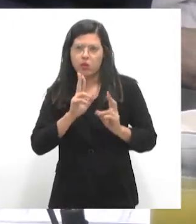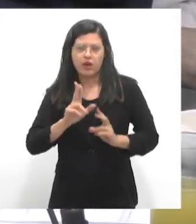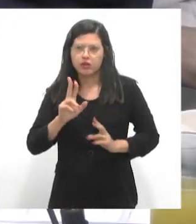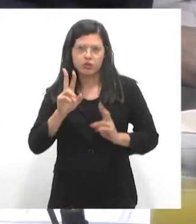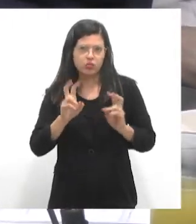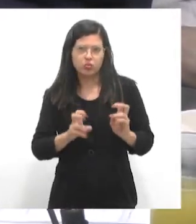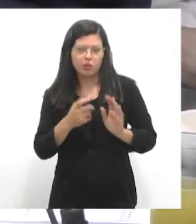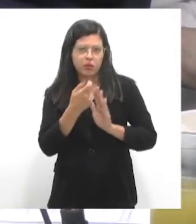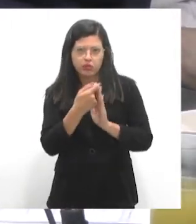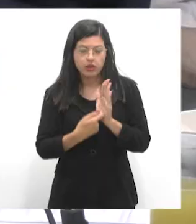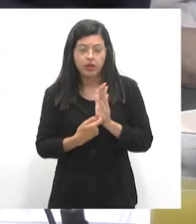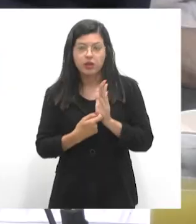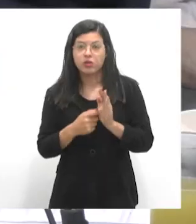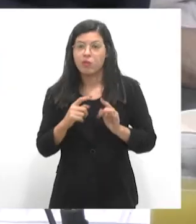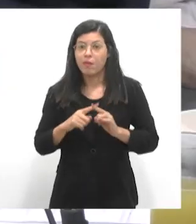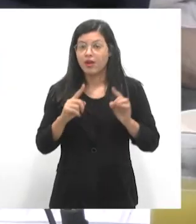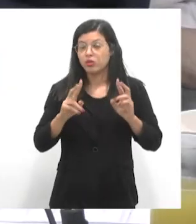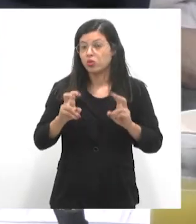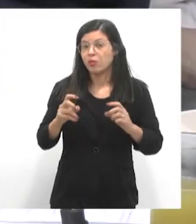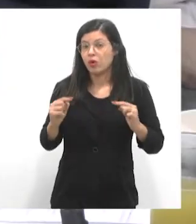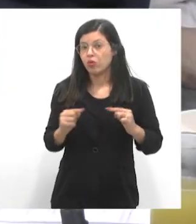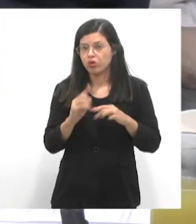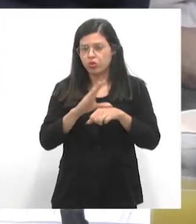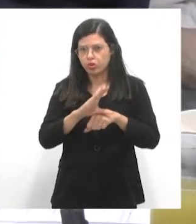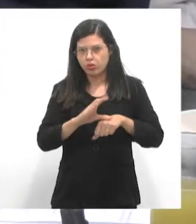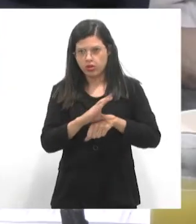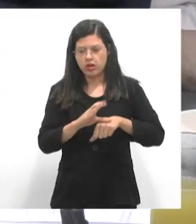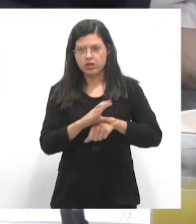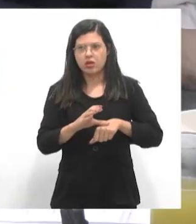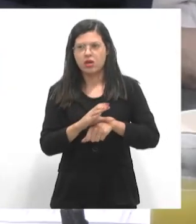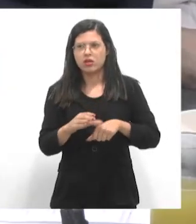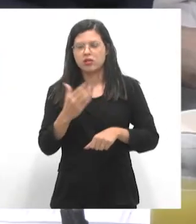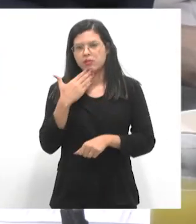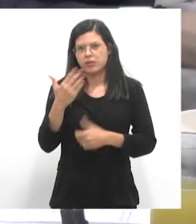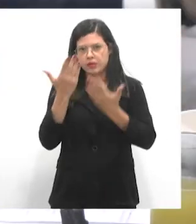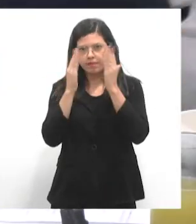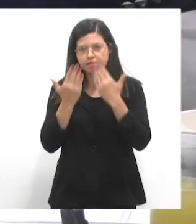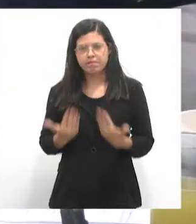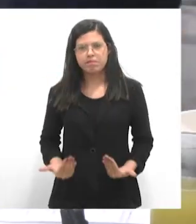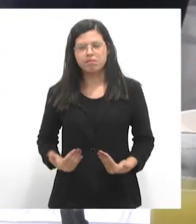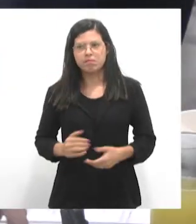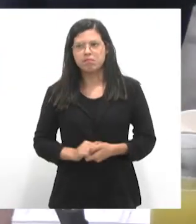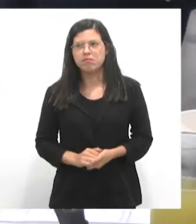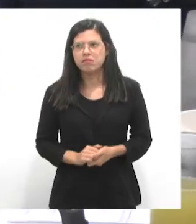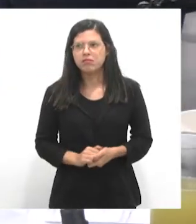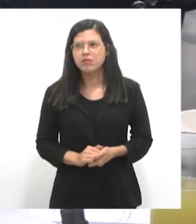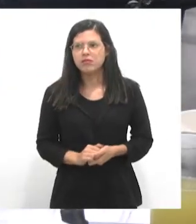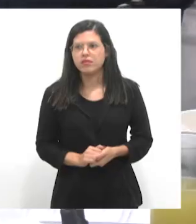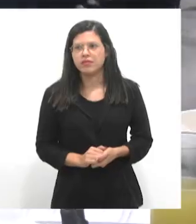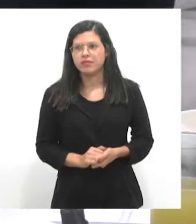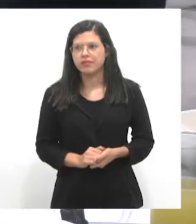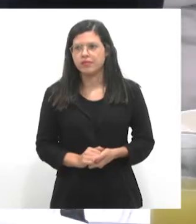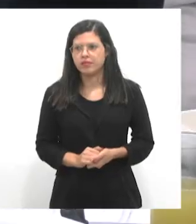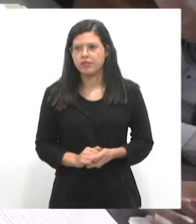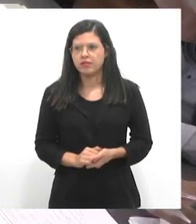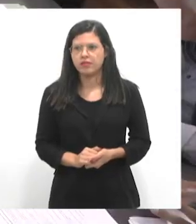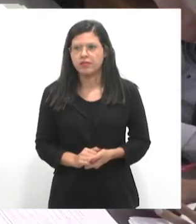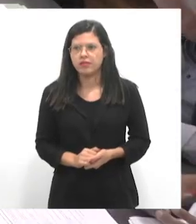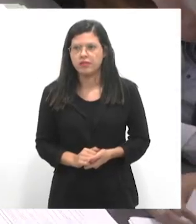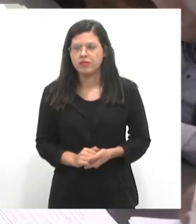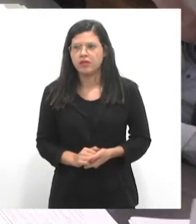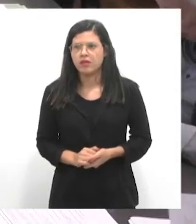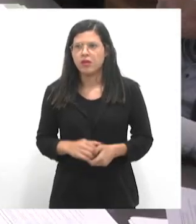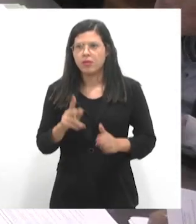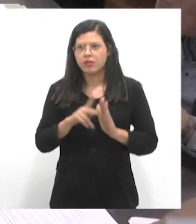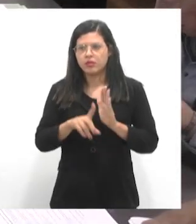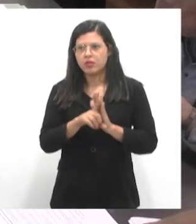mas quanto à constitucionalidade e forma. Então, vou pedir vista, pedindo vênia aqui ao meu colega, meu irmão, o deputado Fred Pacheco.